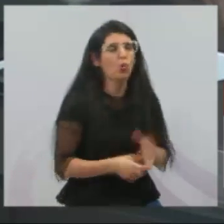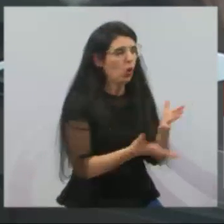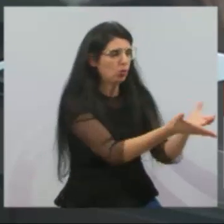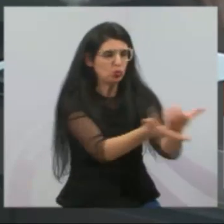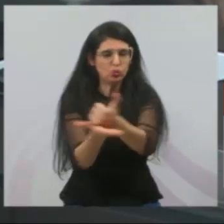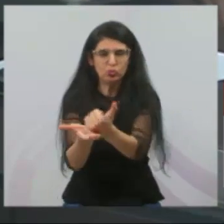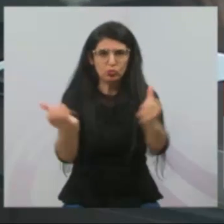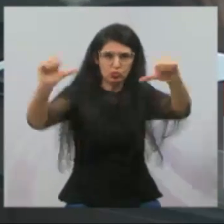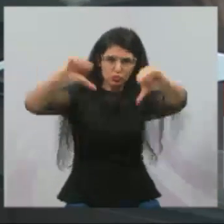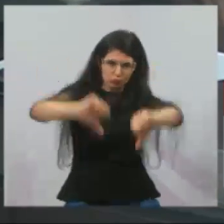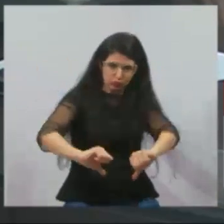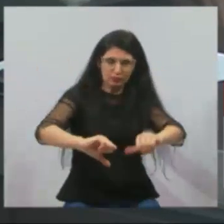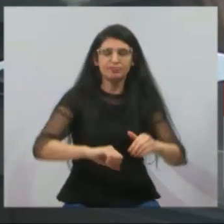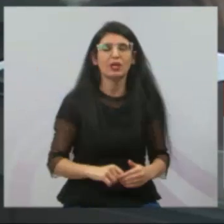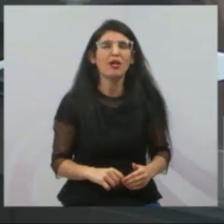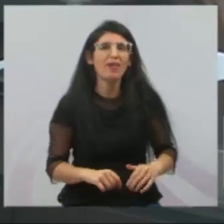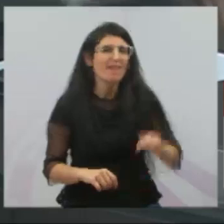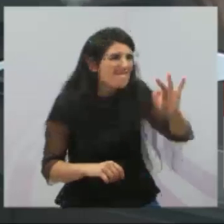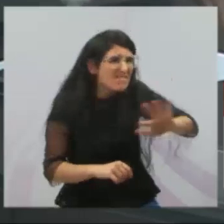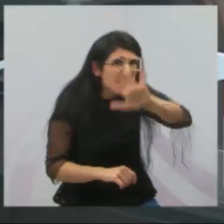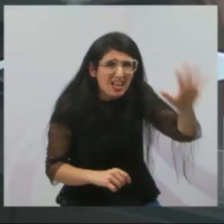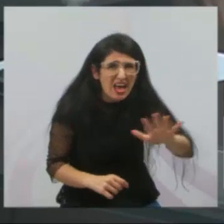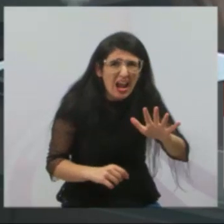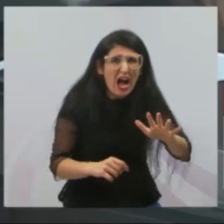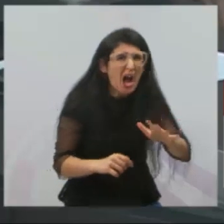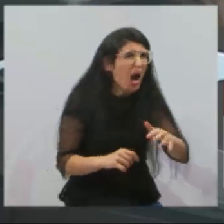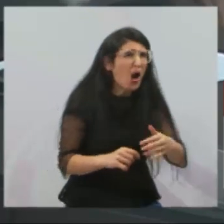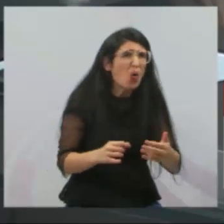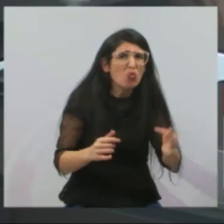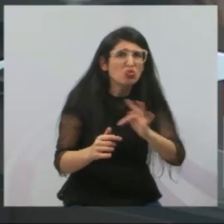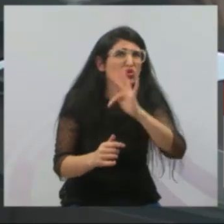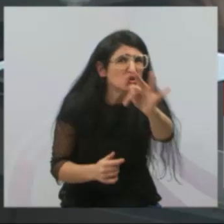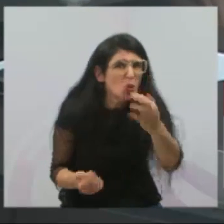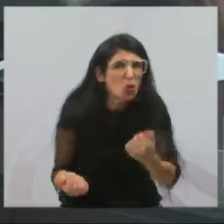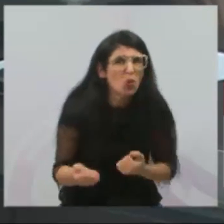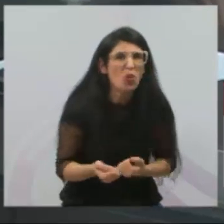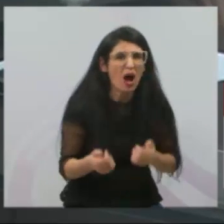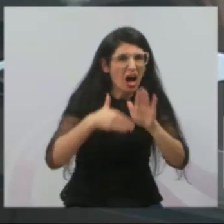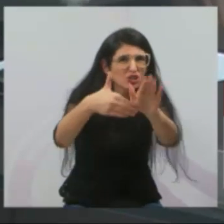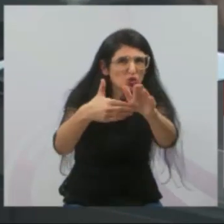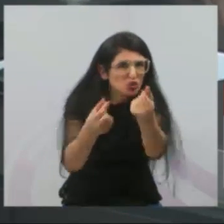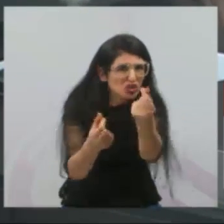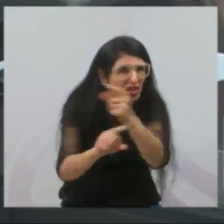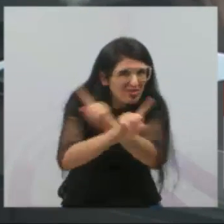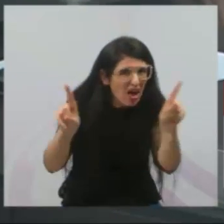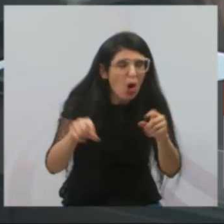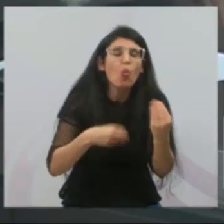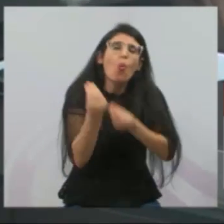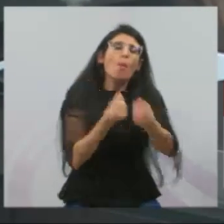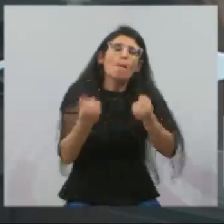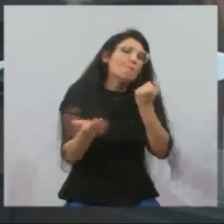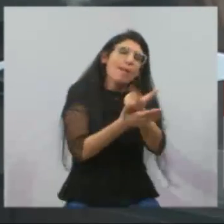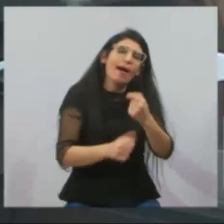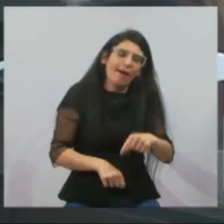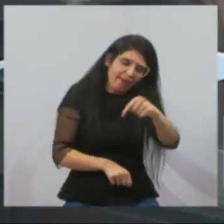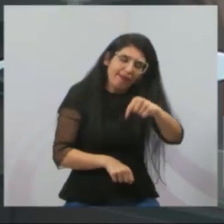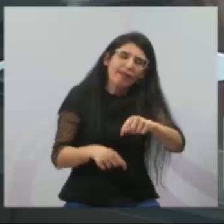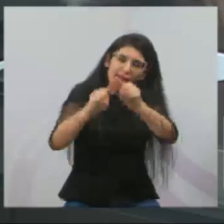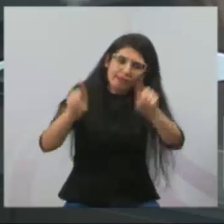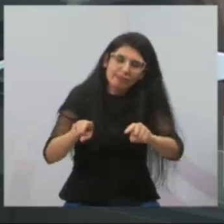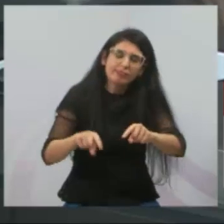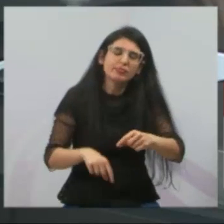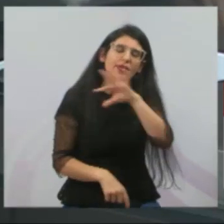o repasse da emenda federal, como eu vou pagar as contas do município? Inclusive os nossos salários como